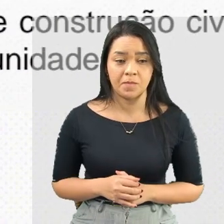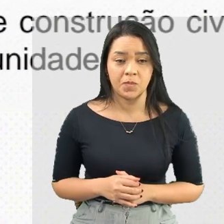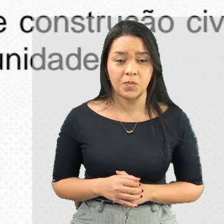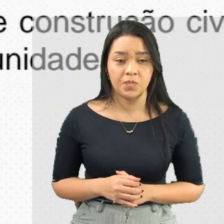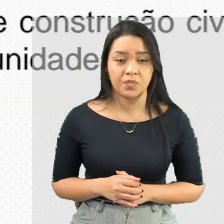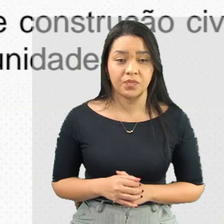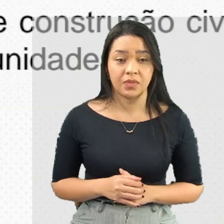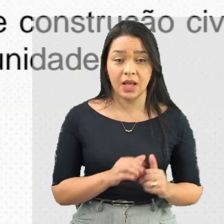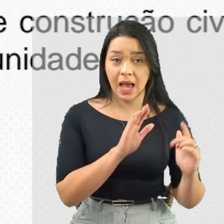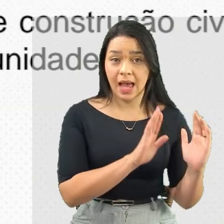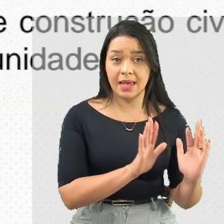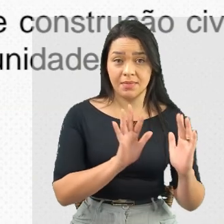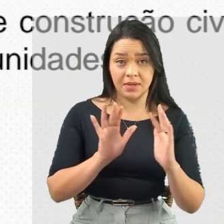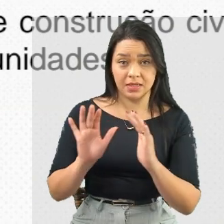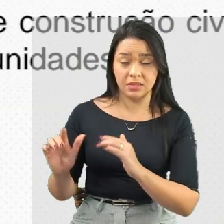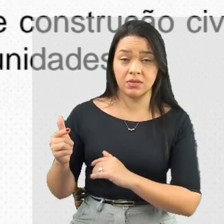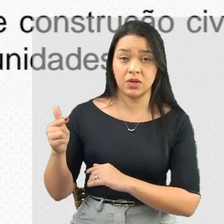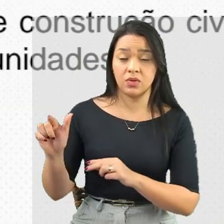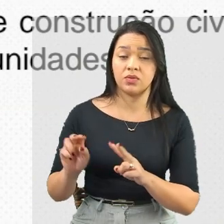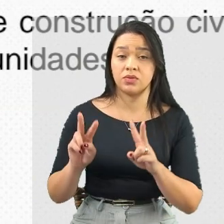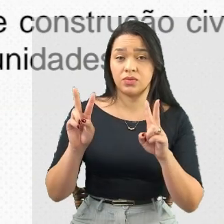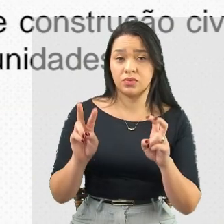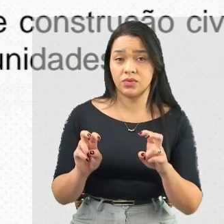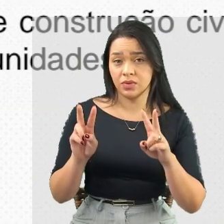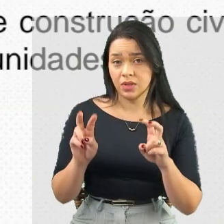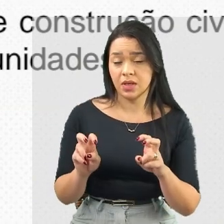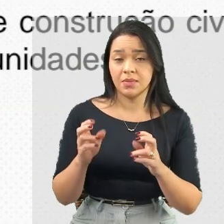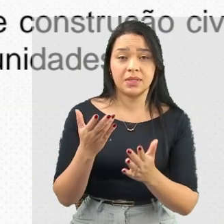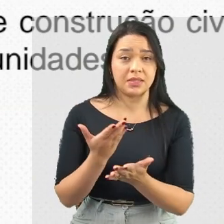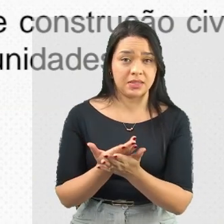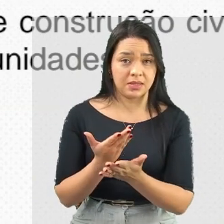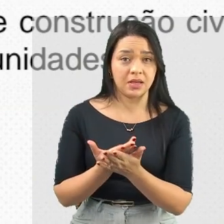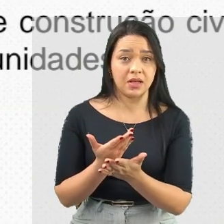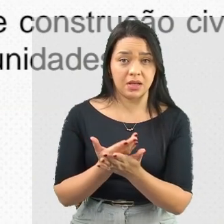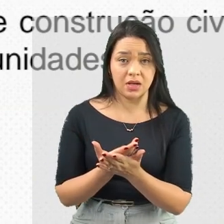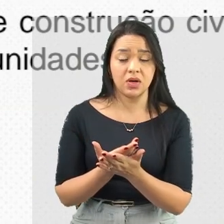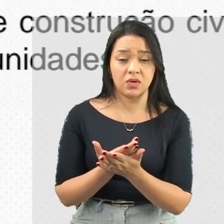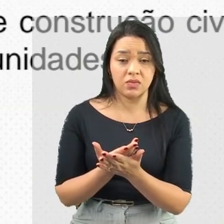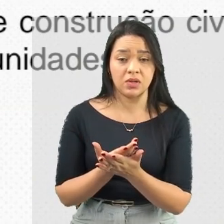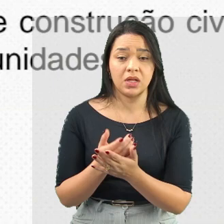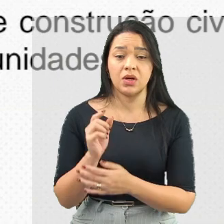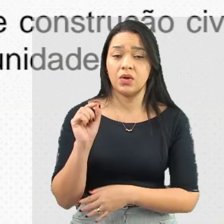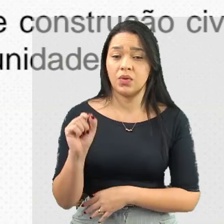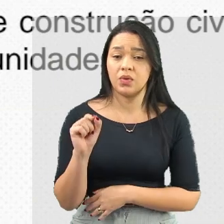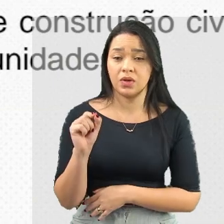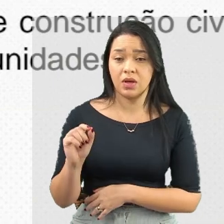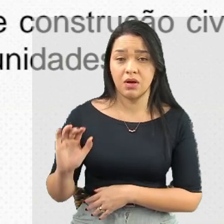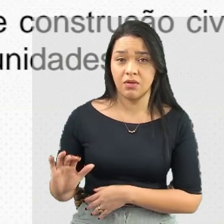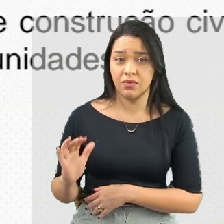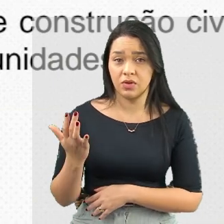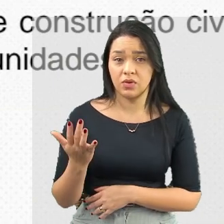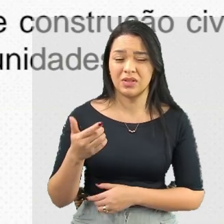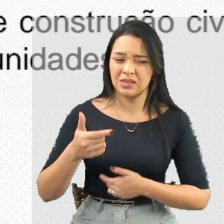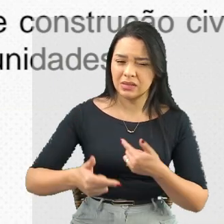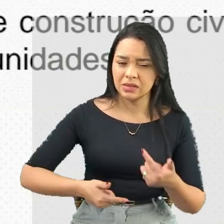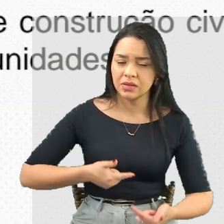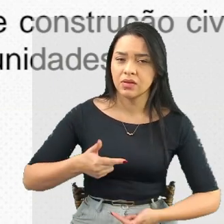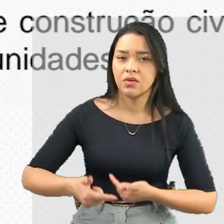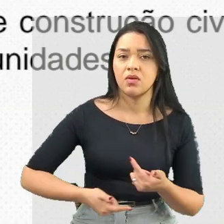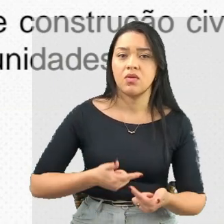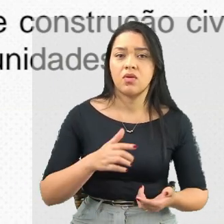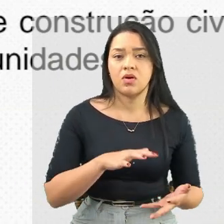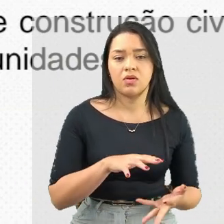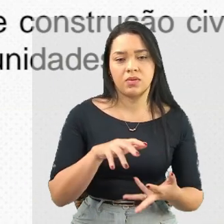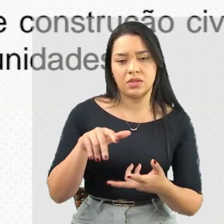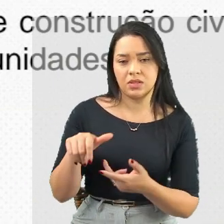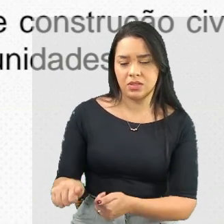A imigração, que é o outro tópico dessa aula, tá? Por sua vez, é um fenômeno que se intensificou com a globalização.